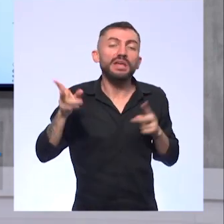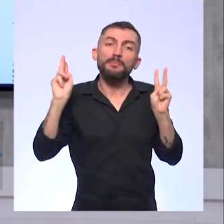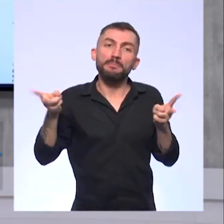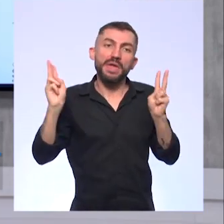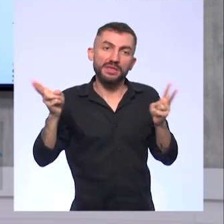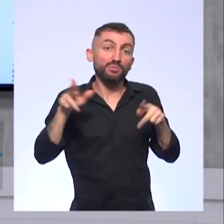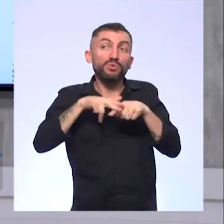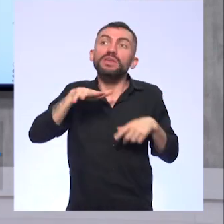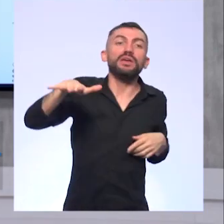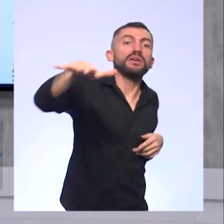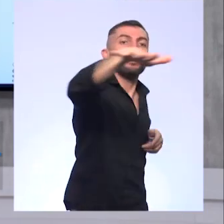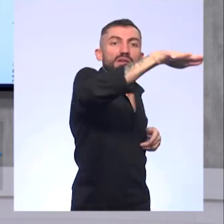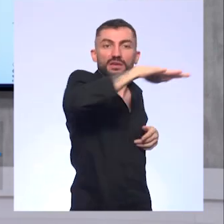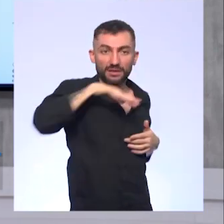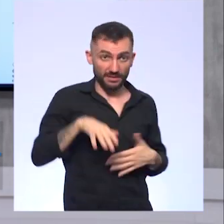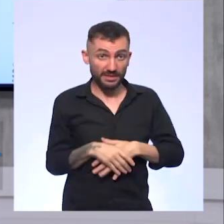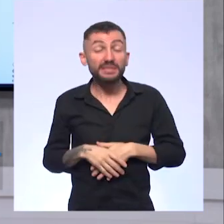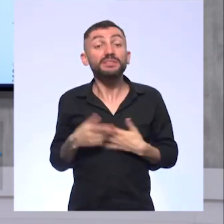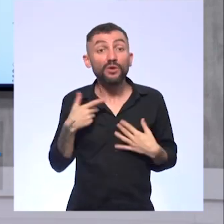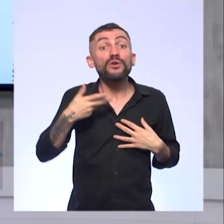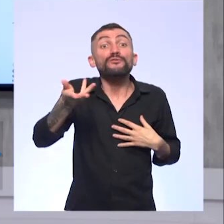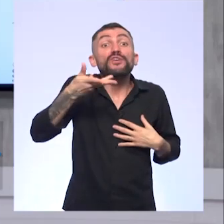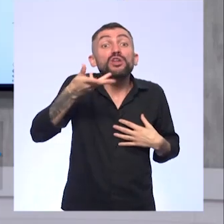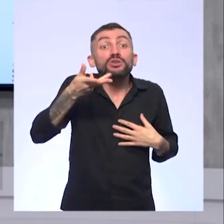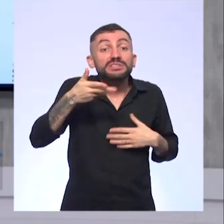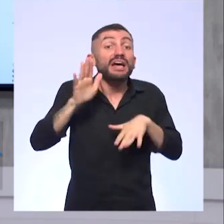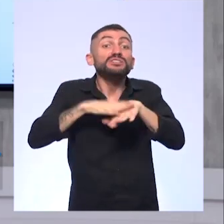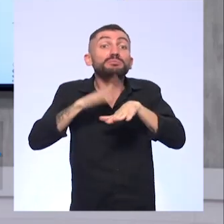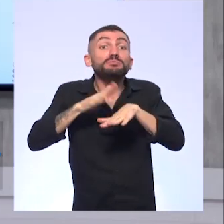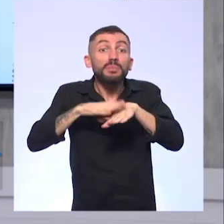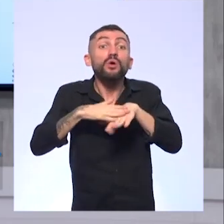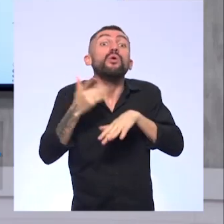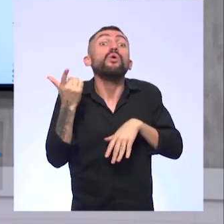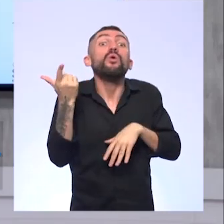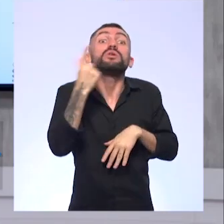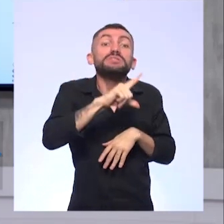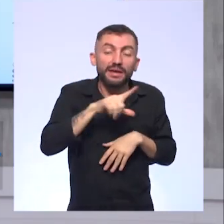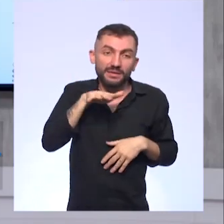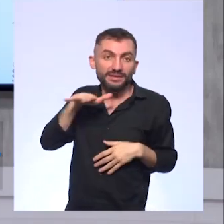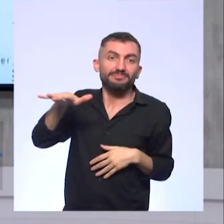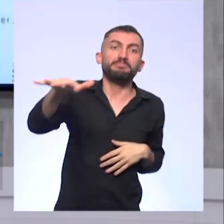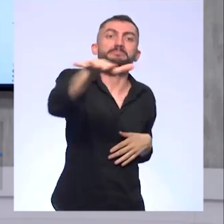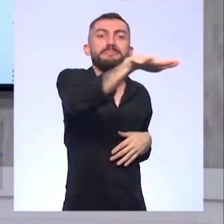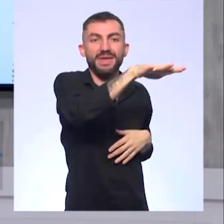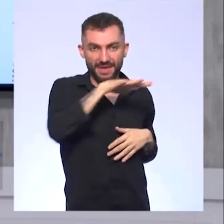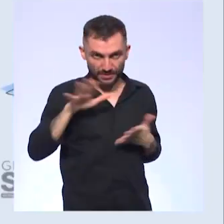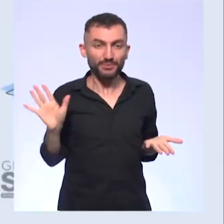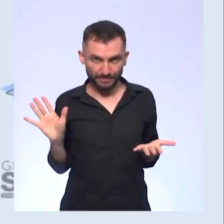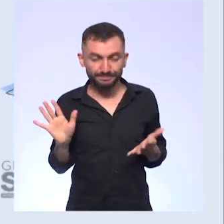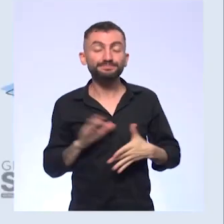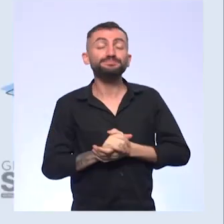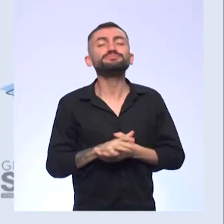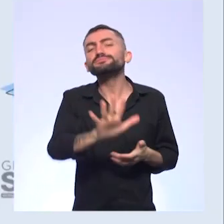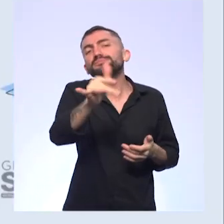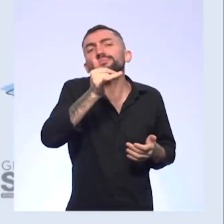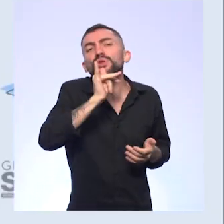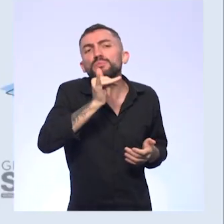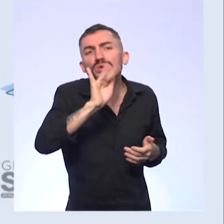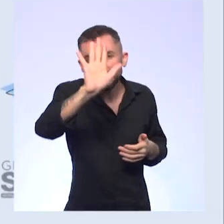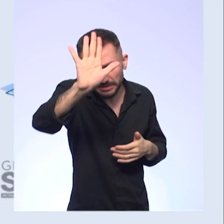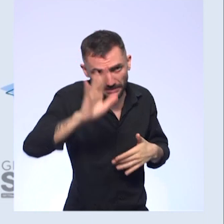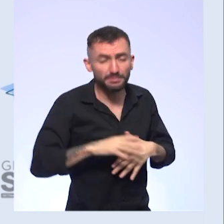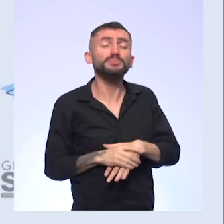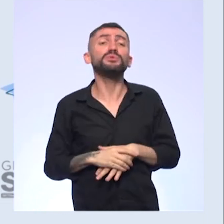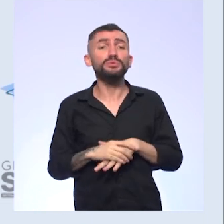seja o mesmo então Quem determina a cruzada onda é um meio que ela se propaga tudo bem primeira coisa que não